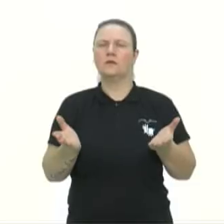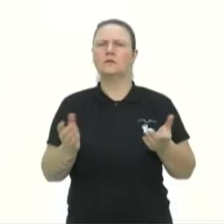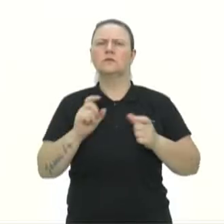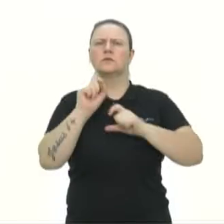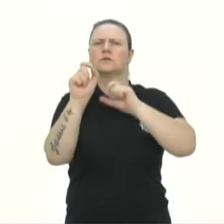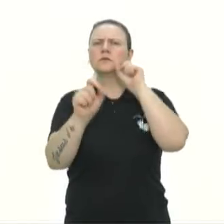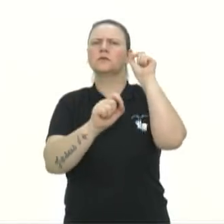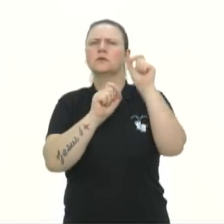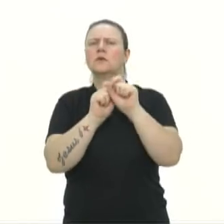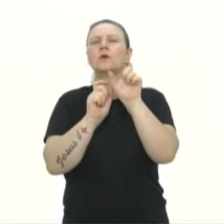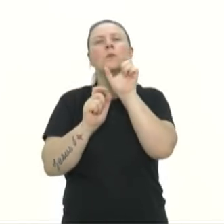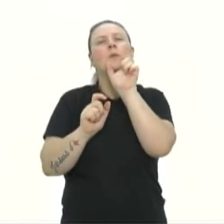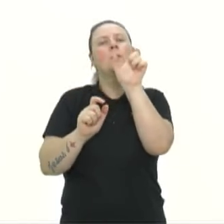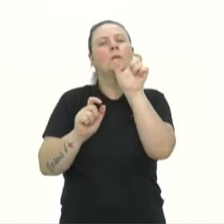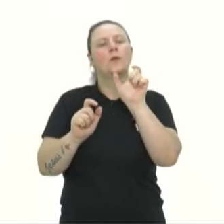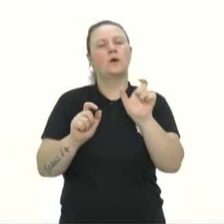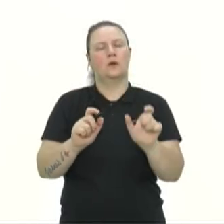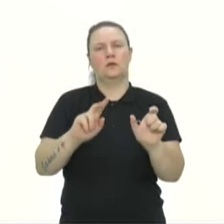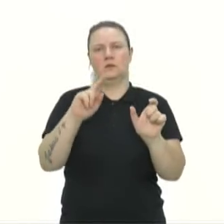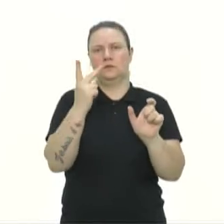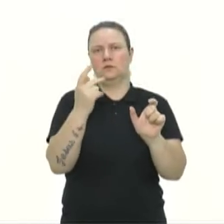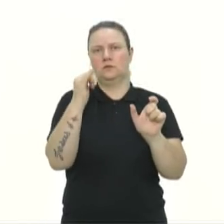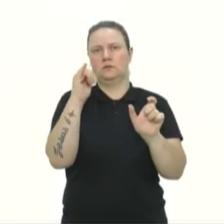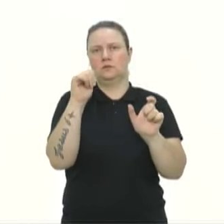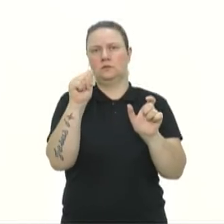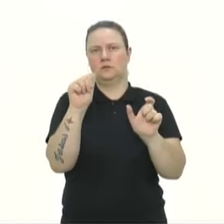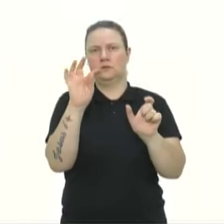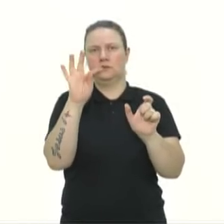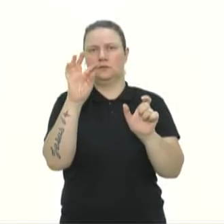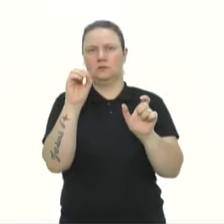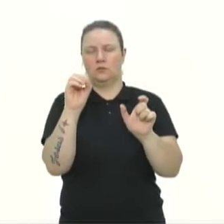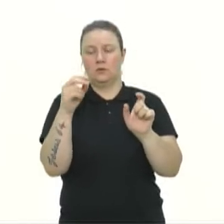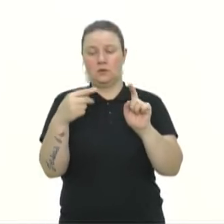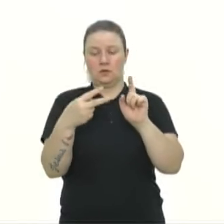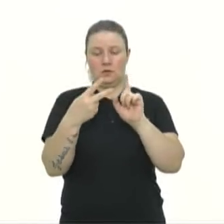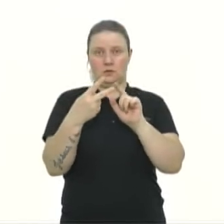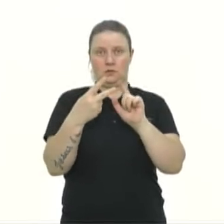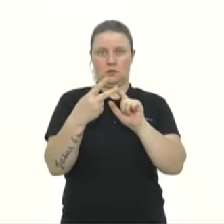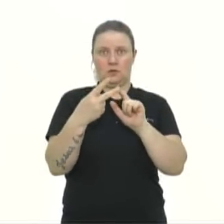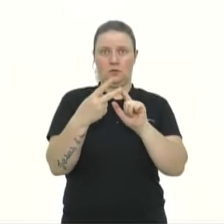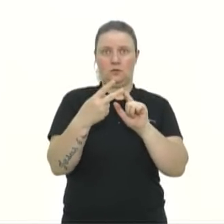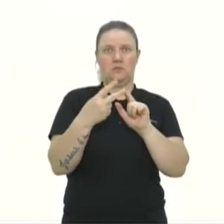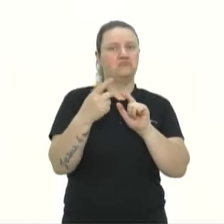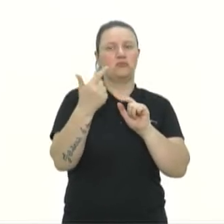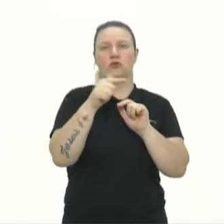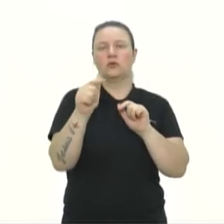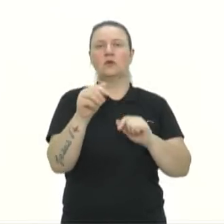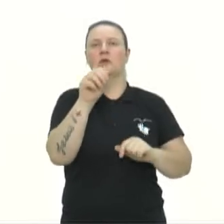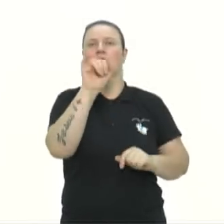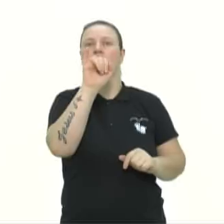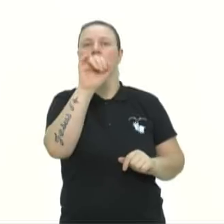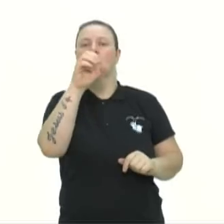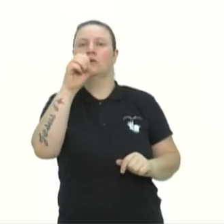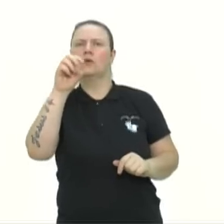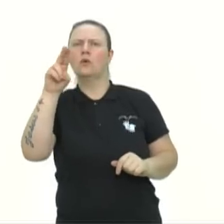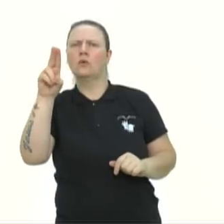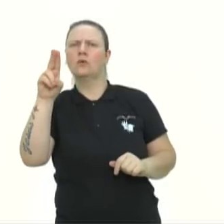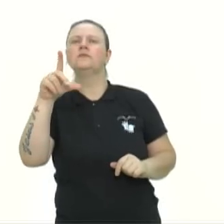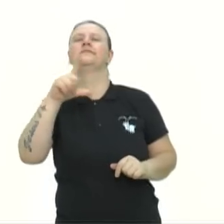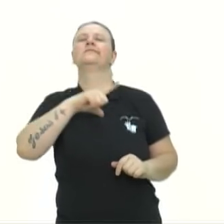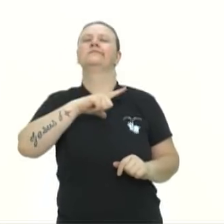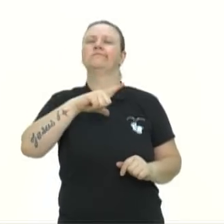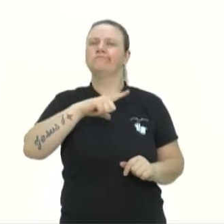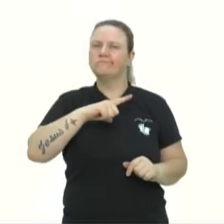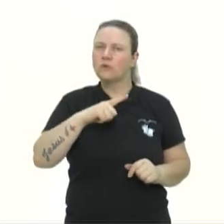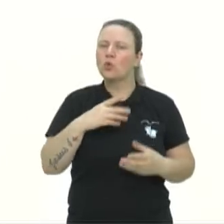Será que há palavras com hiato cuja segunda vogal não seja I ou U? Sim, temos muitas